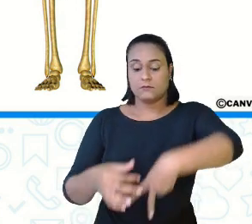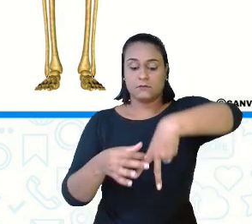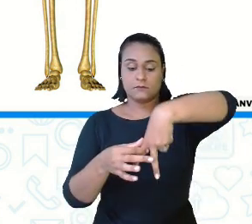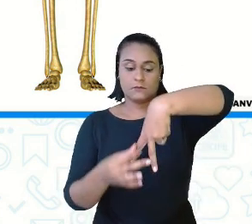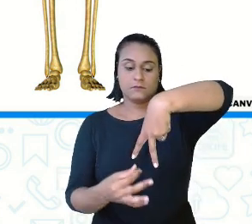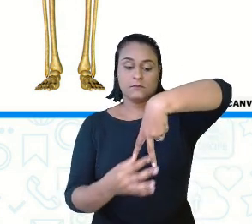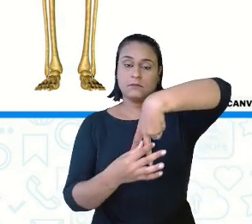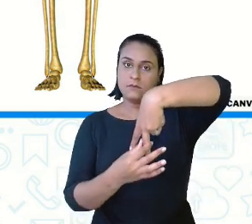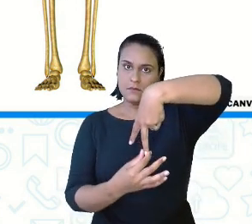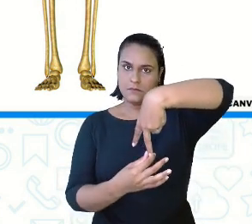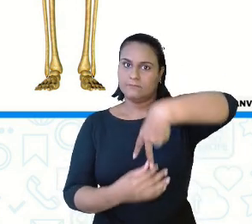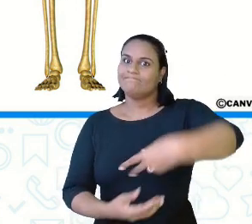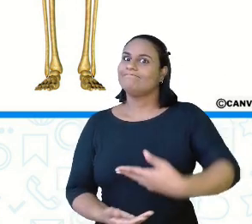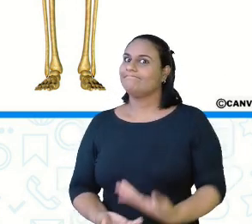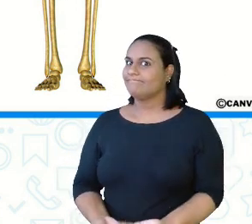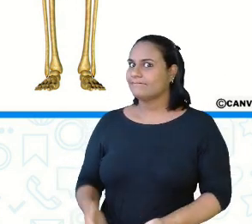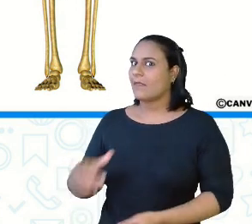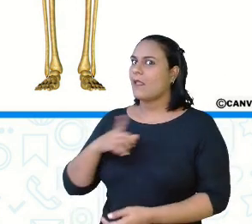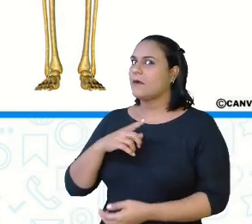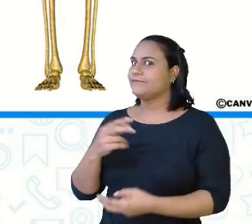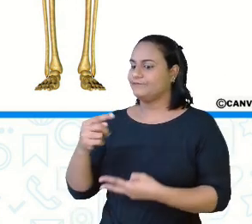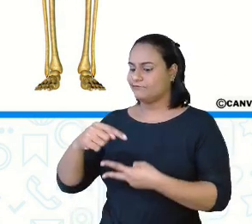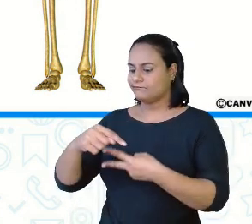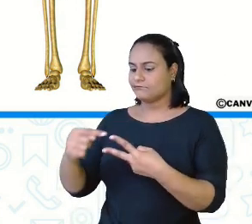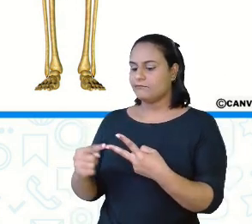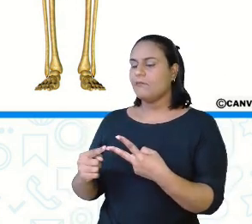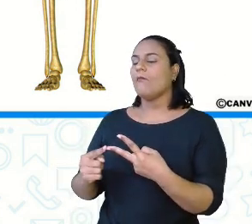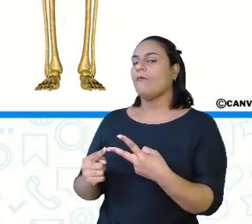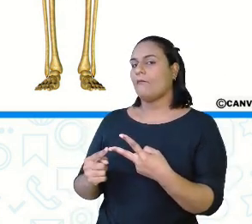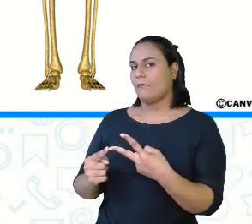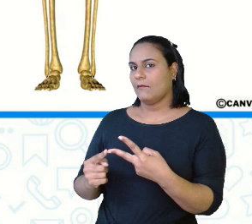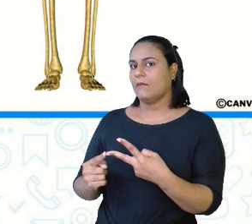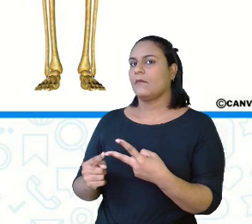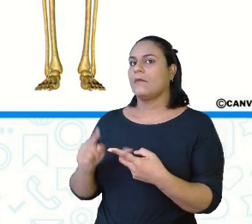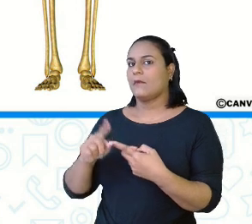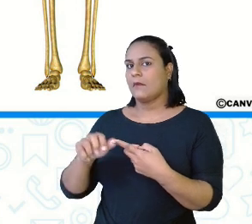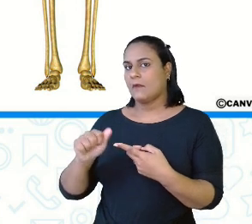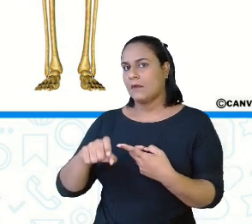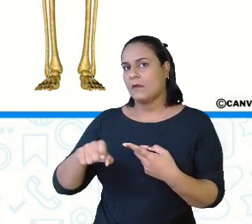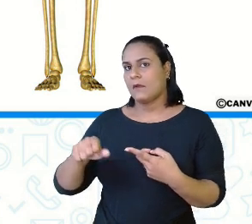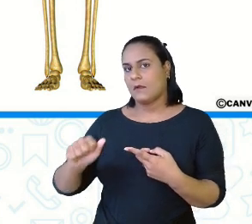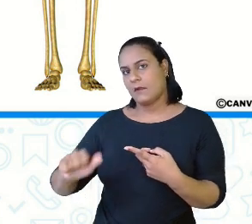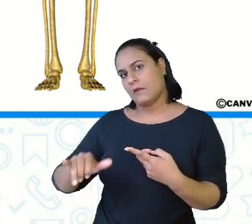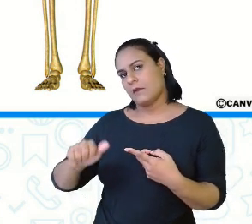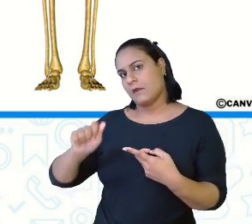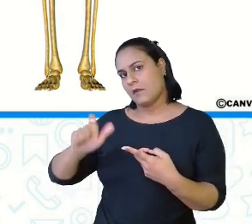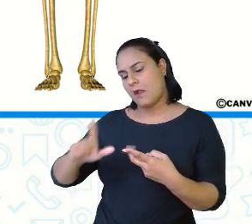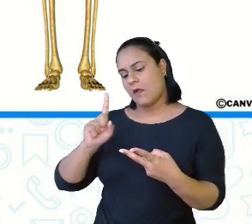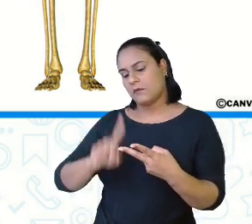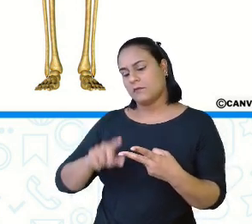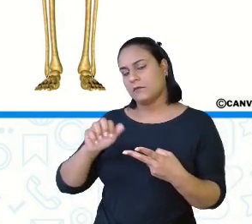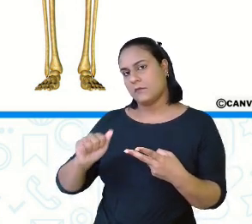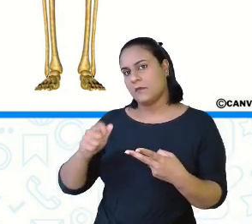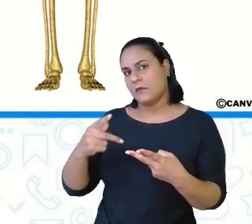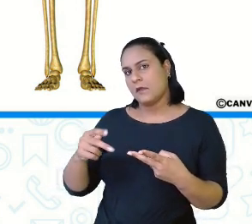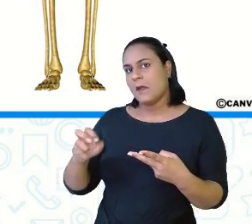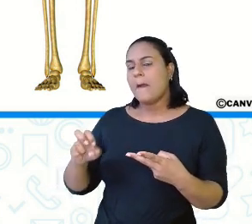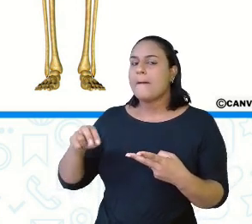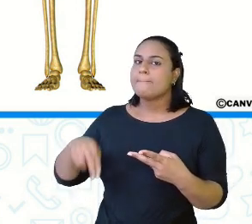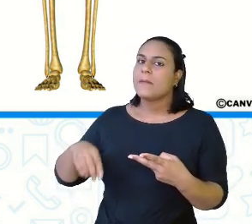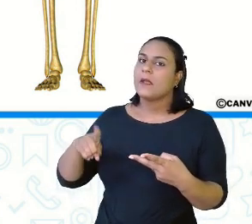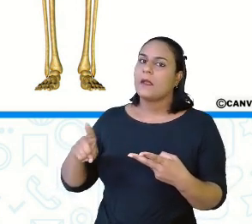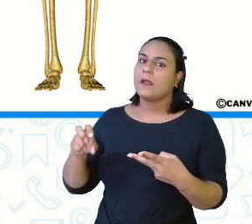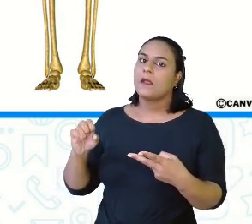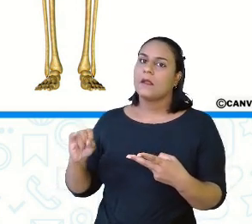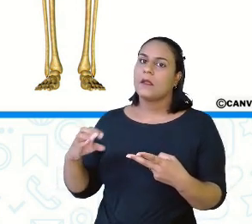Então, nós temos esses dois grandes grupos, axial e apendicular, grupos